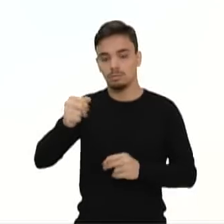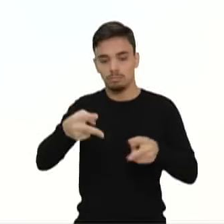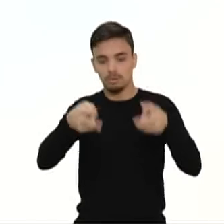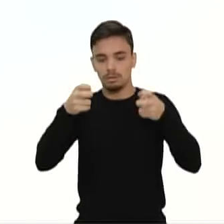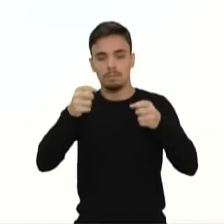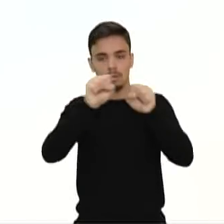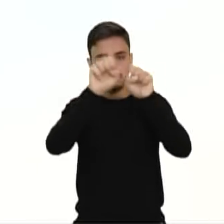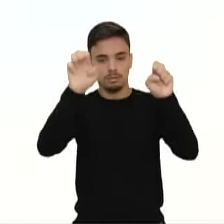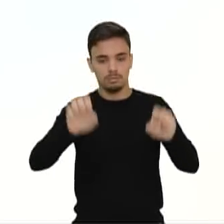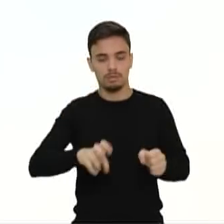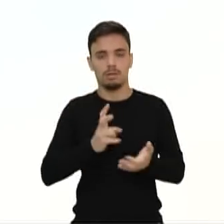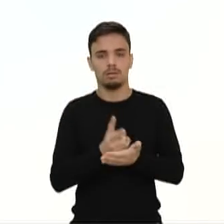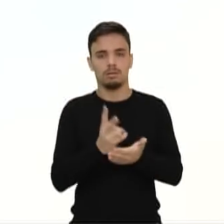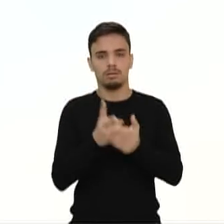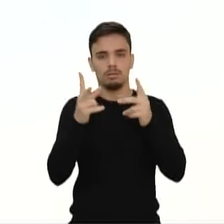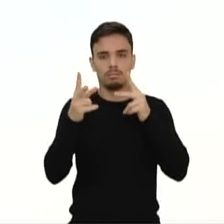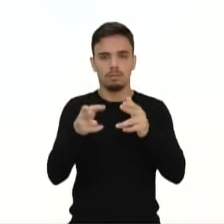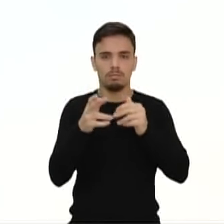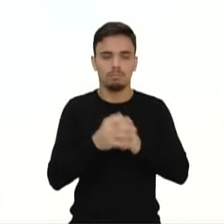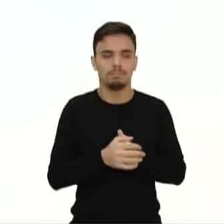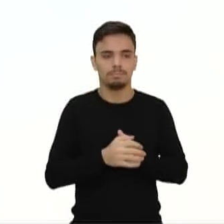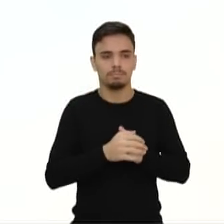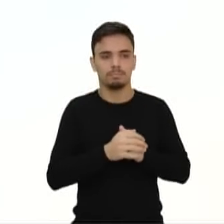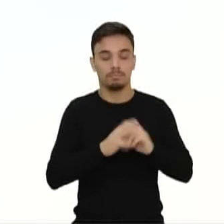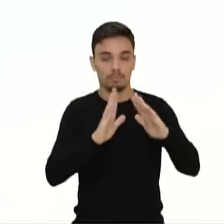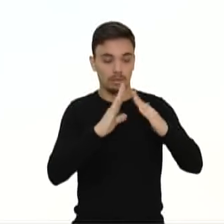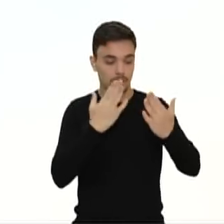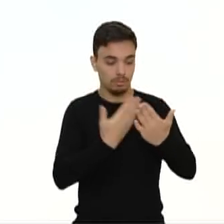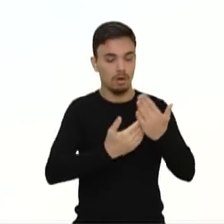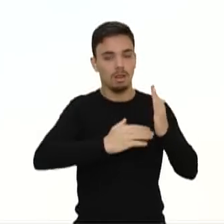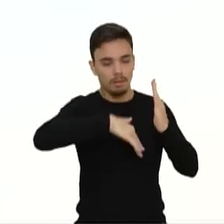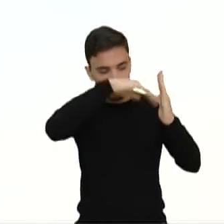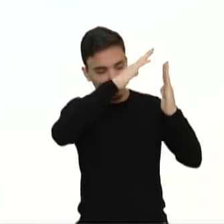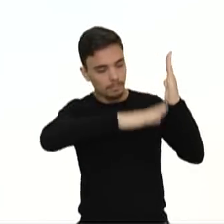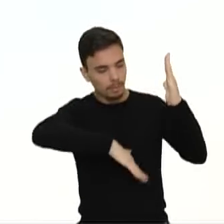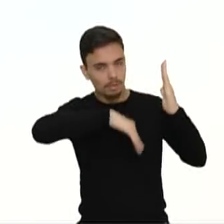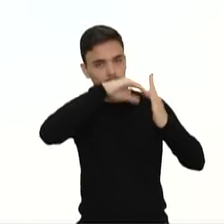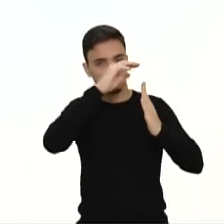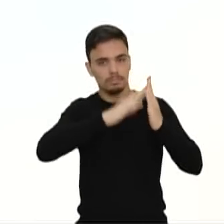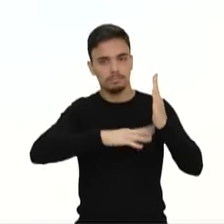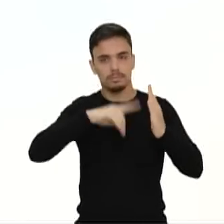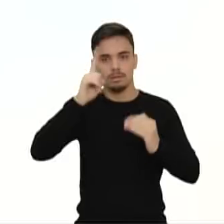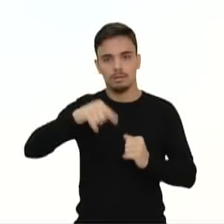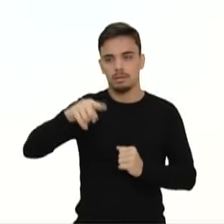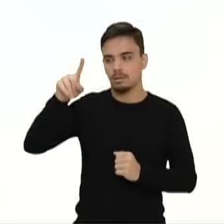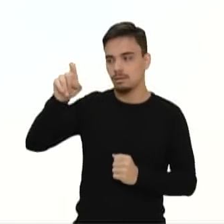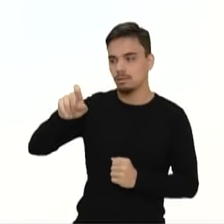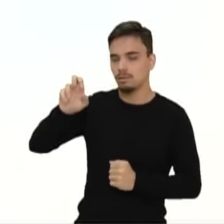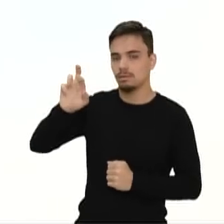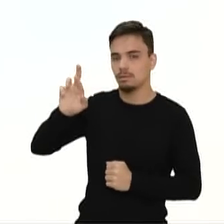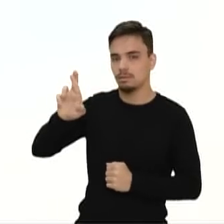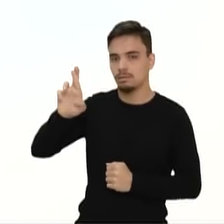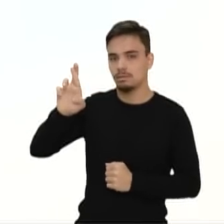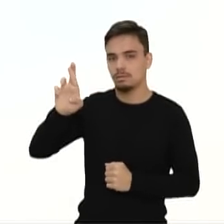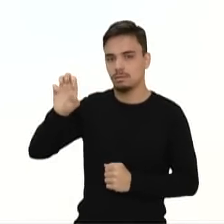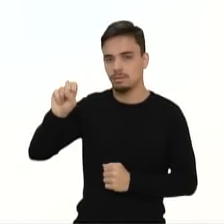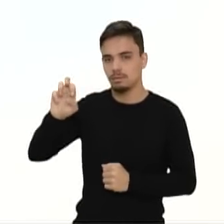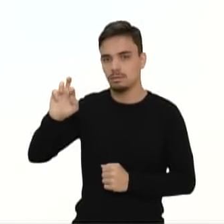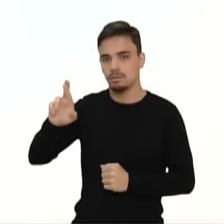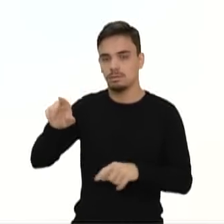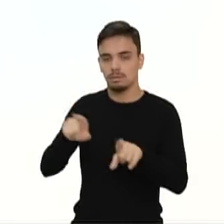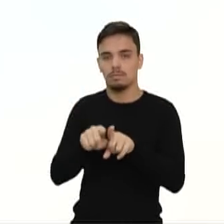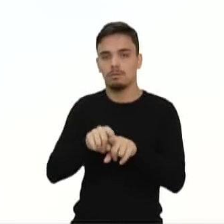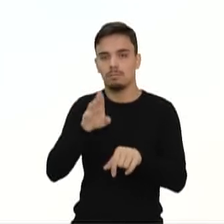igual. A escola será pintada. Verbo auxiliar, o verbo ser, mais verbo principal no